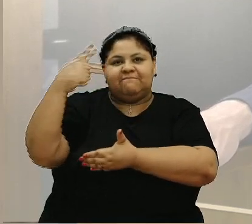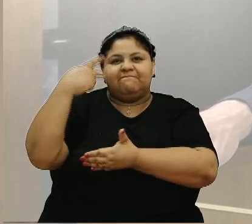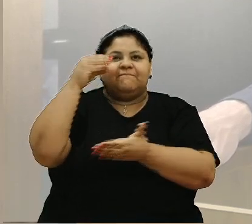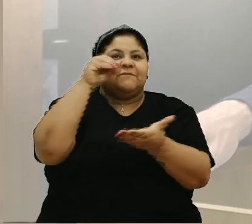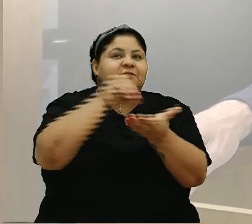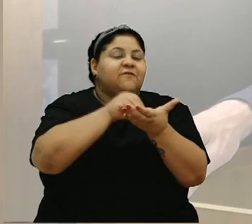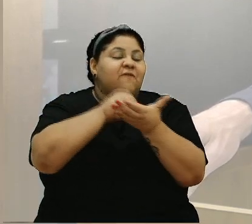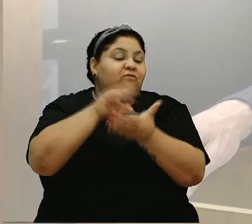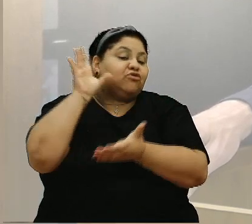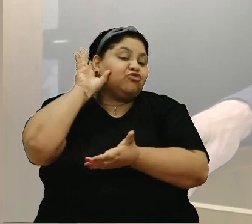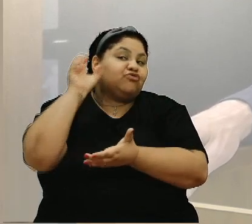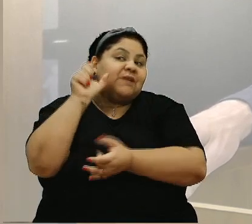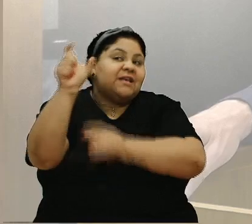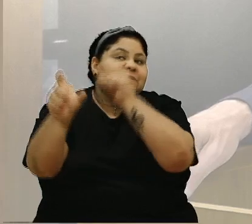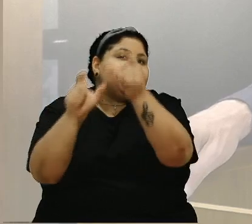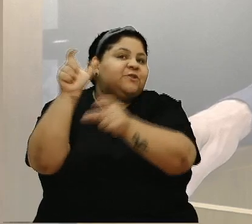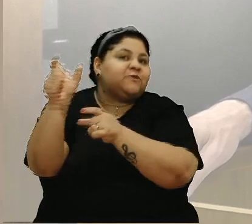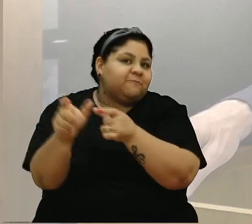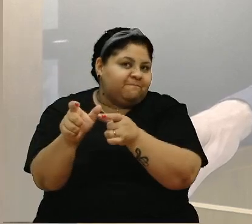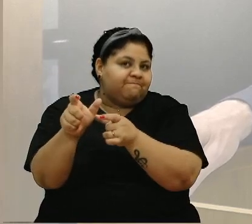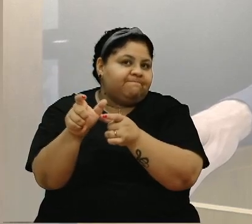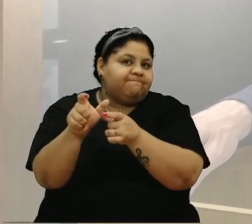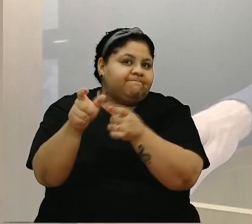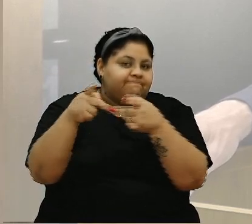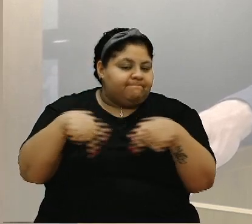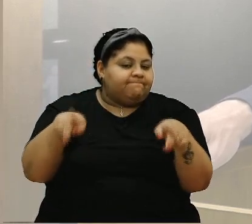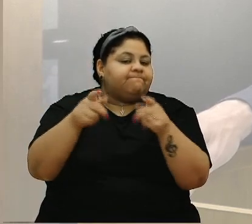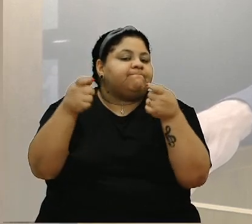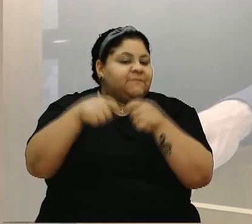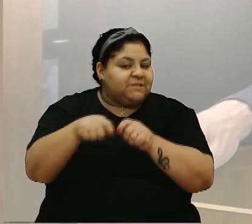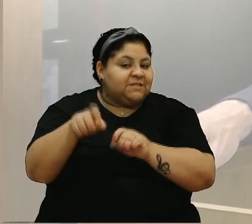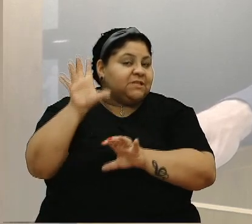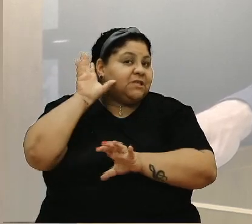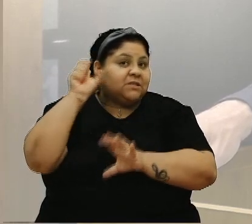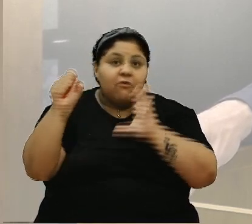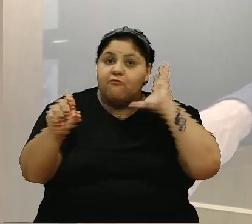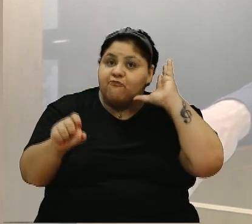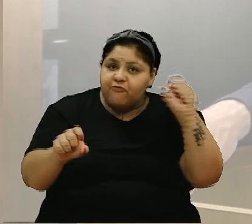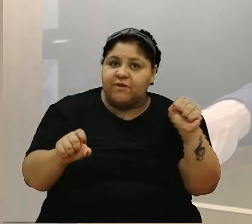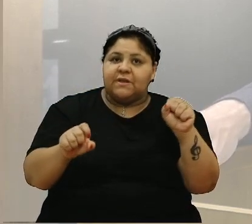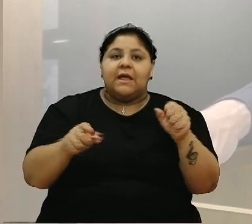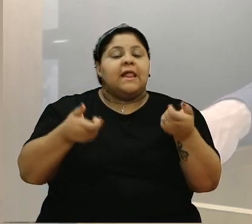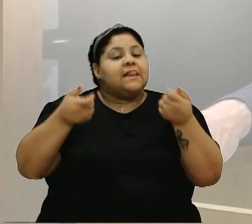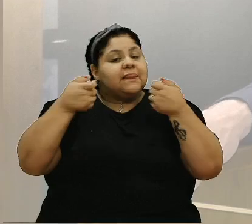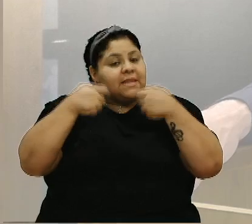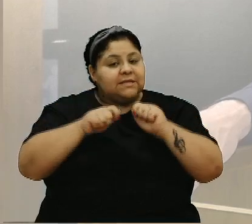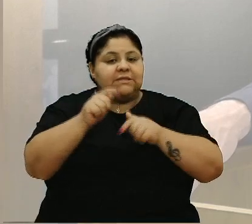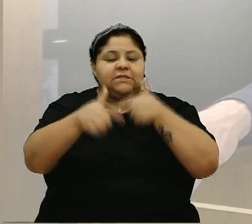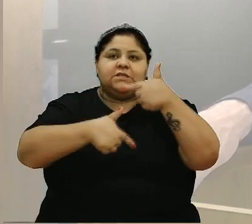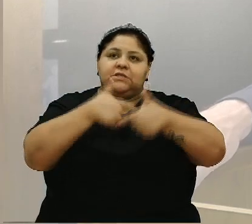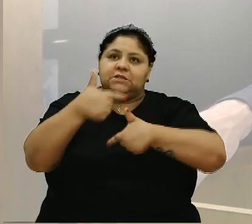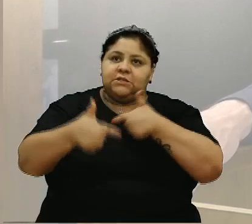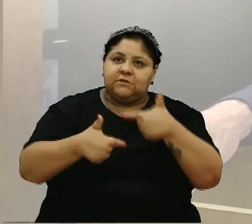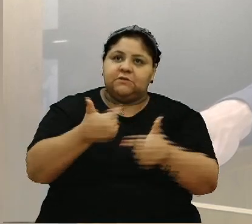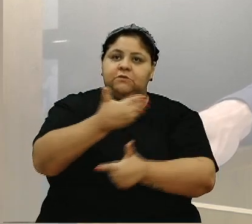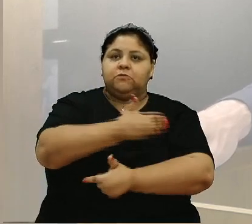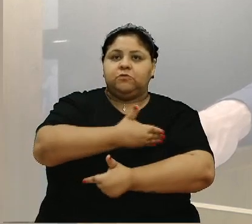escutar a população. E a população precisa ser escutada. Ela necessita de serviços